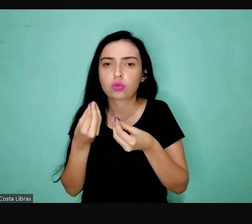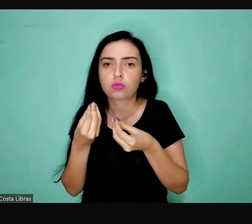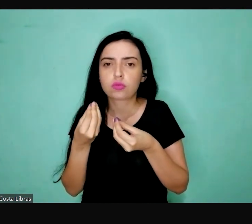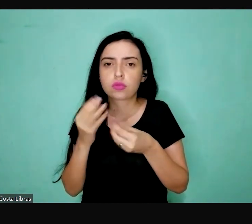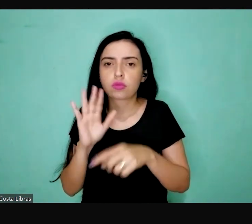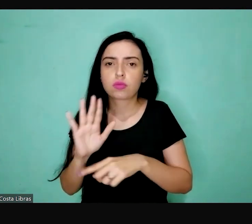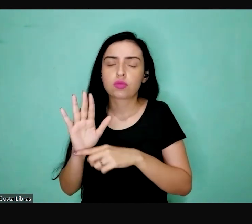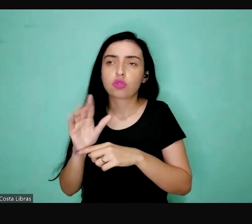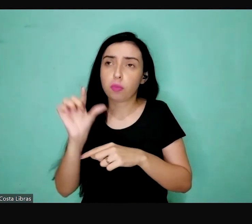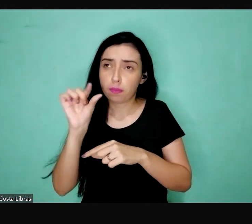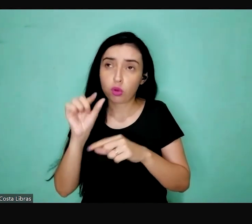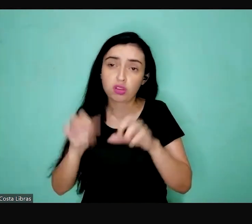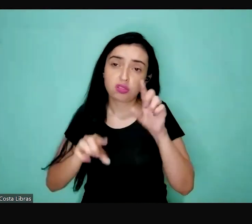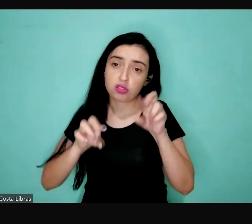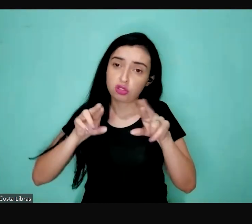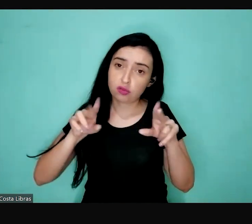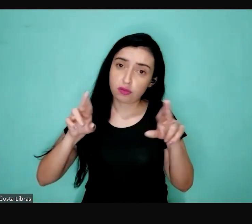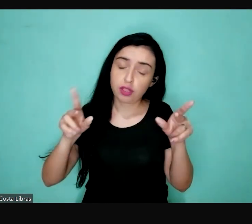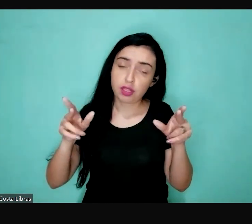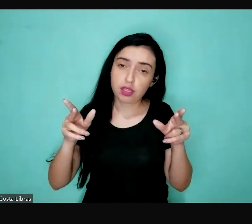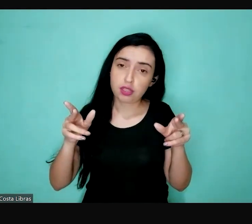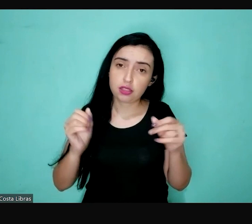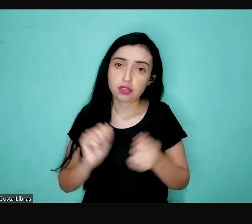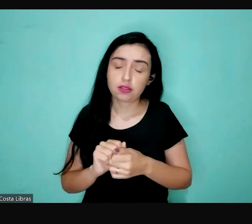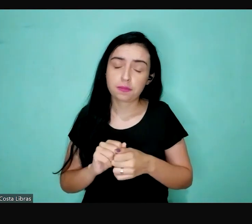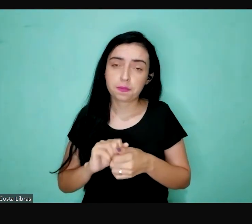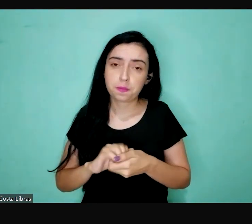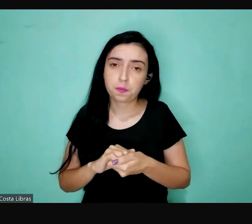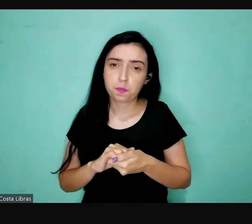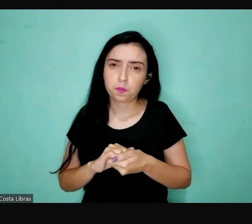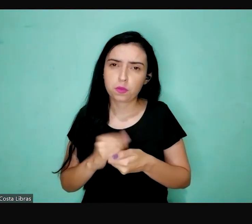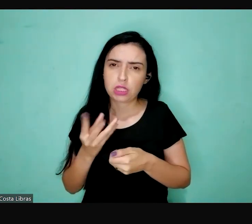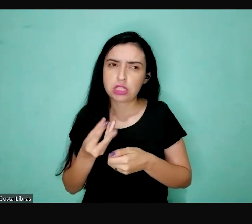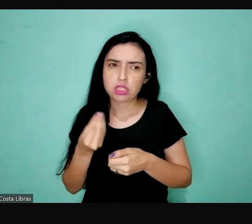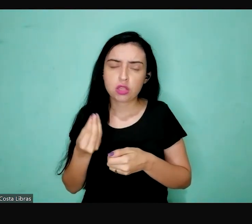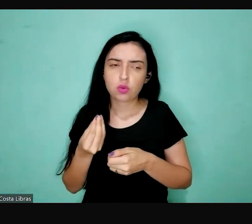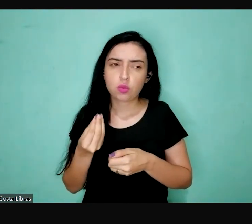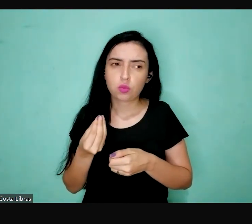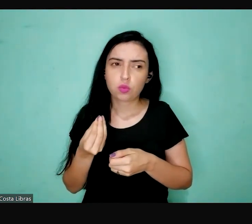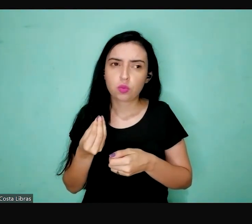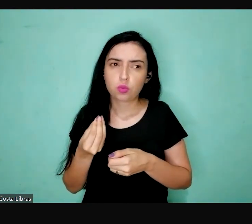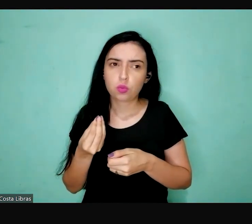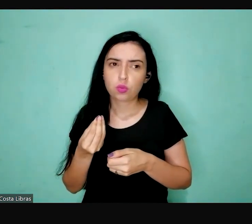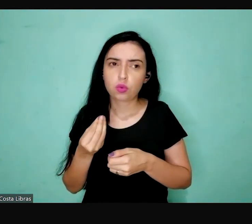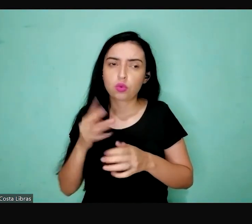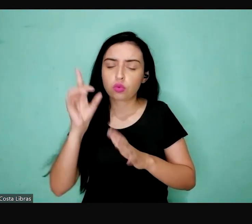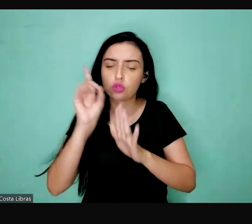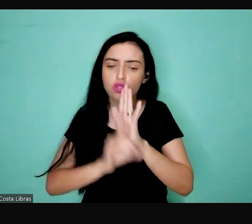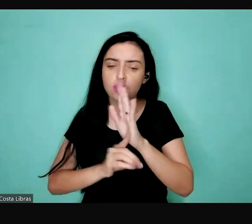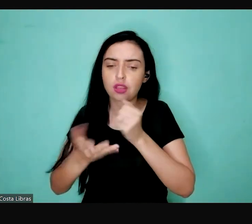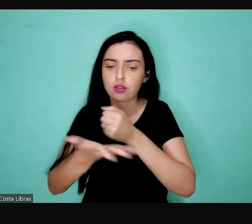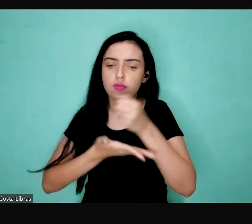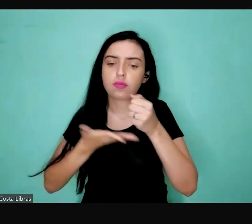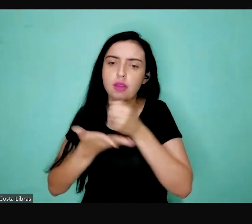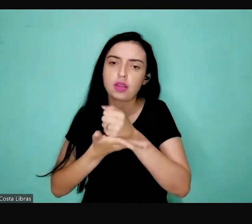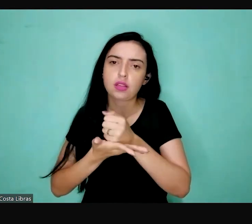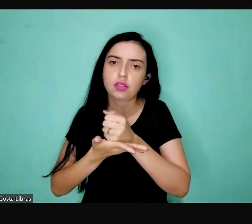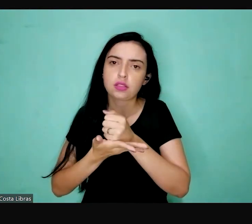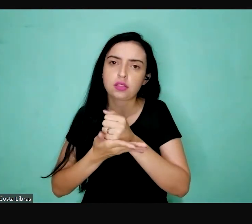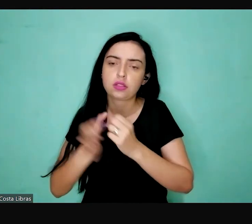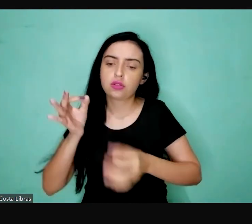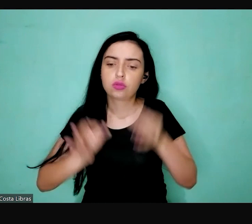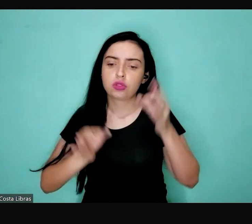diferença, a maioria dos casos são relativos ao direito fundamental da tutela judiciária